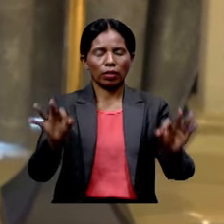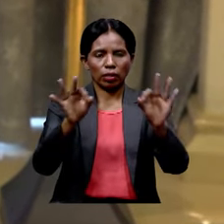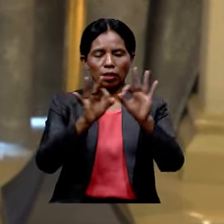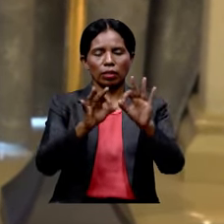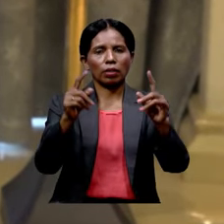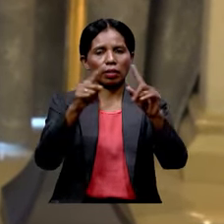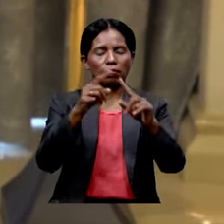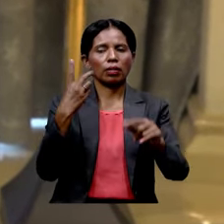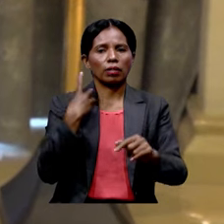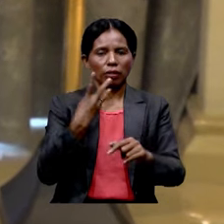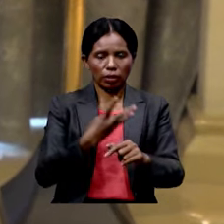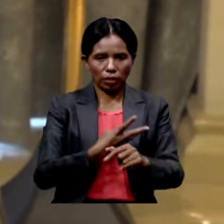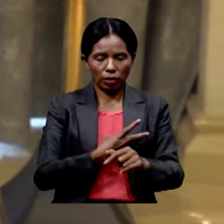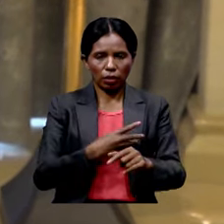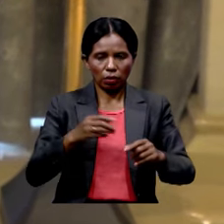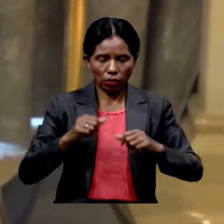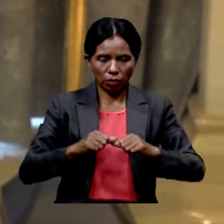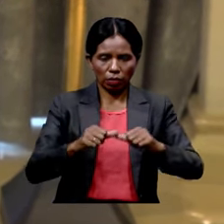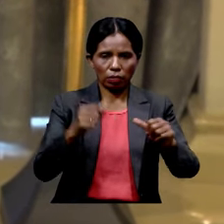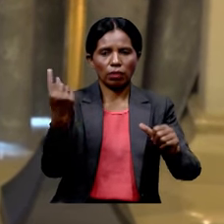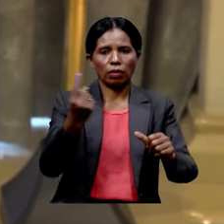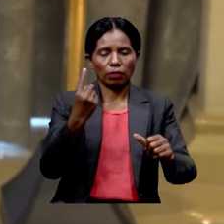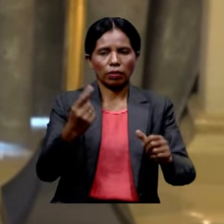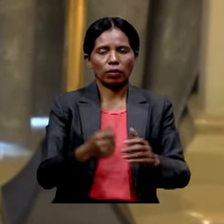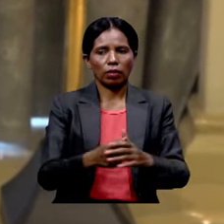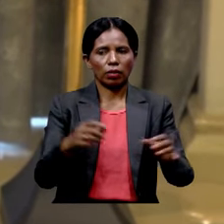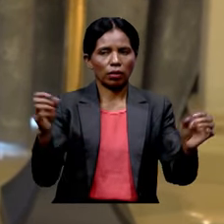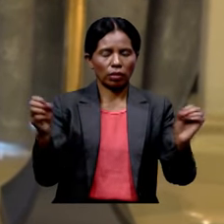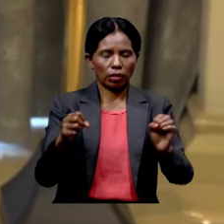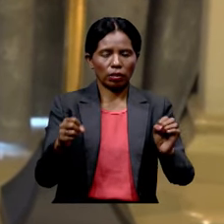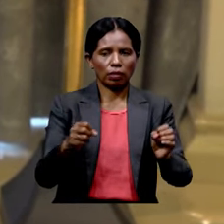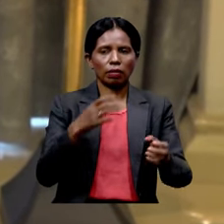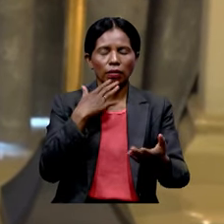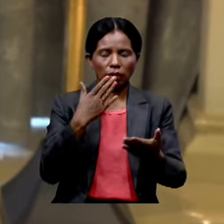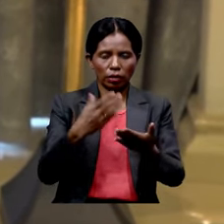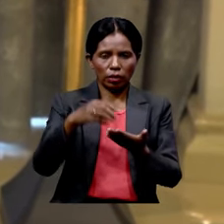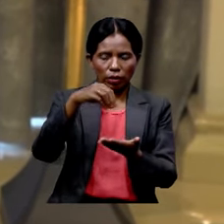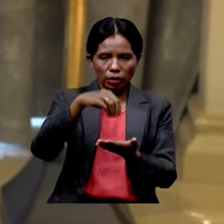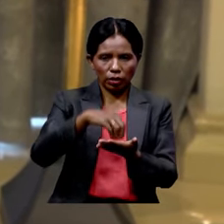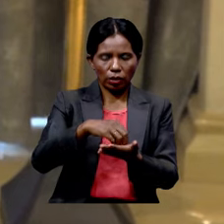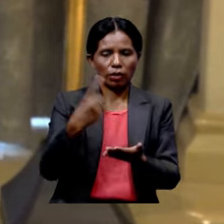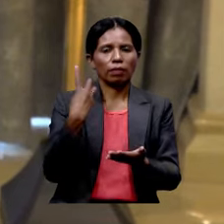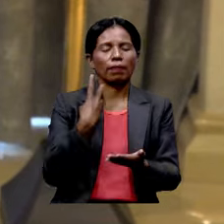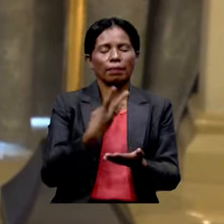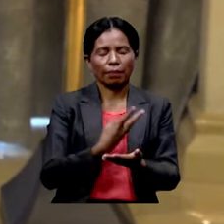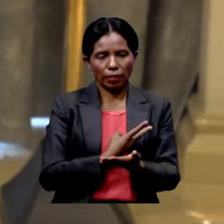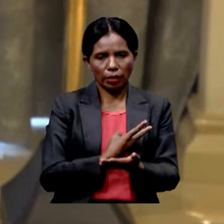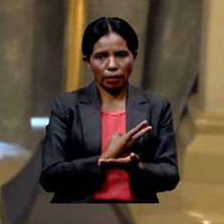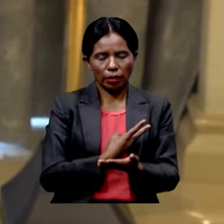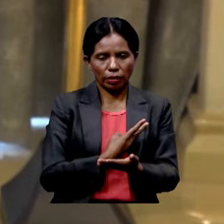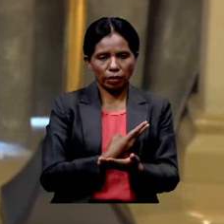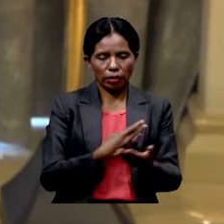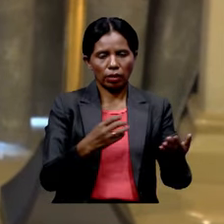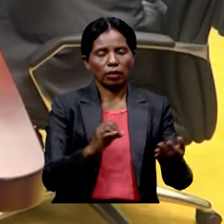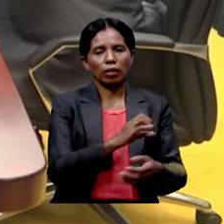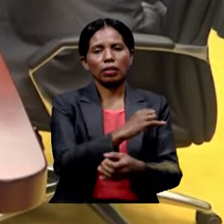maka continua na fati laço da amizade nebe ma criana desde ita o kunanto